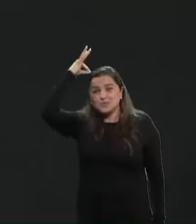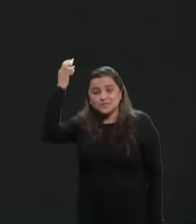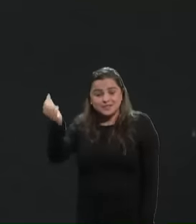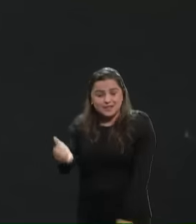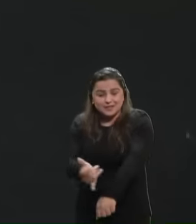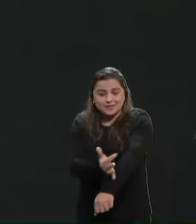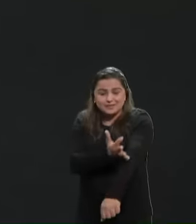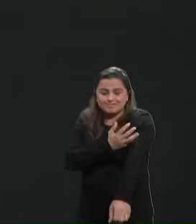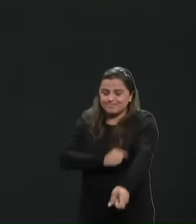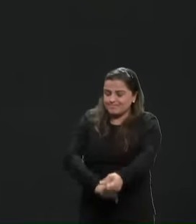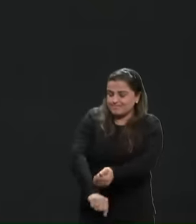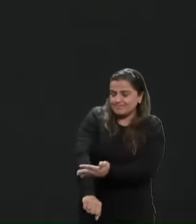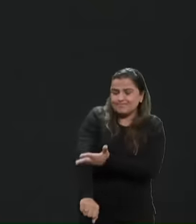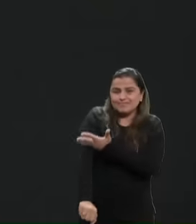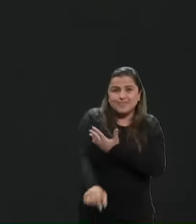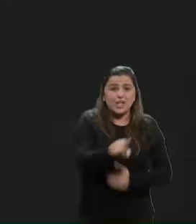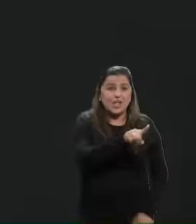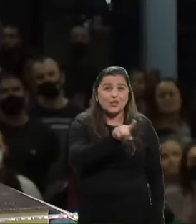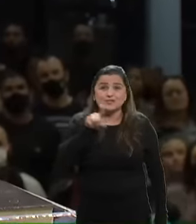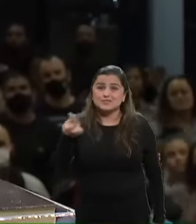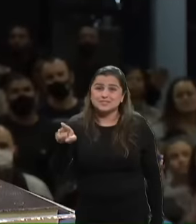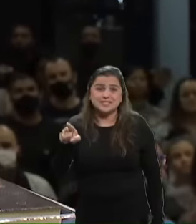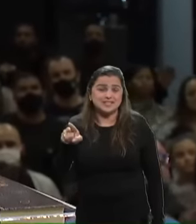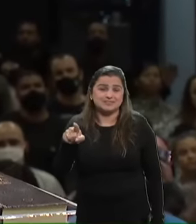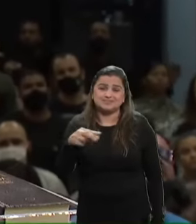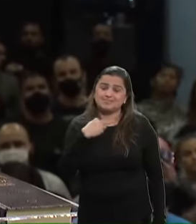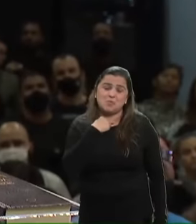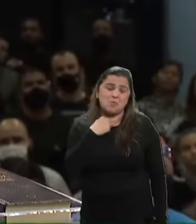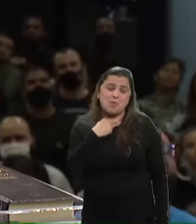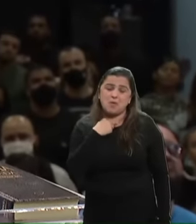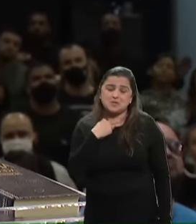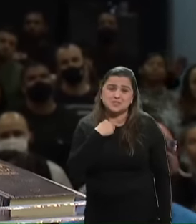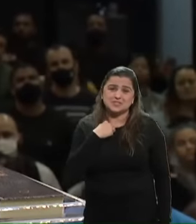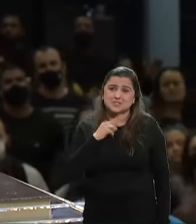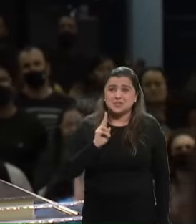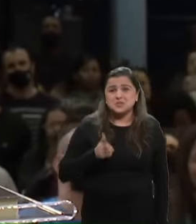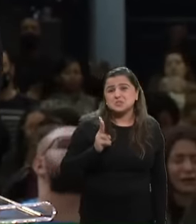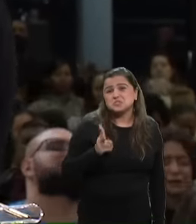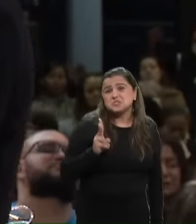Você não pode continuar levando um evangelho comum.